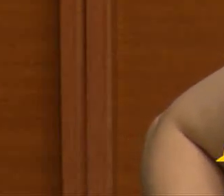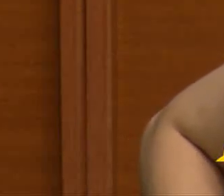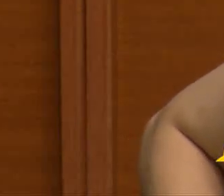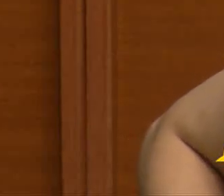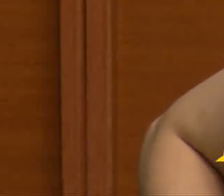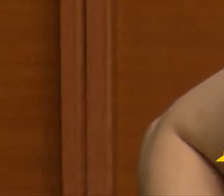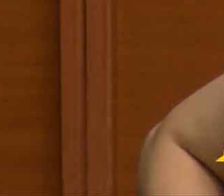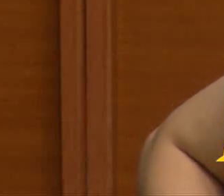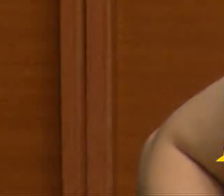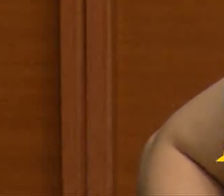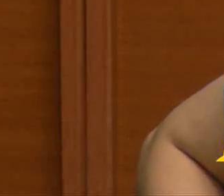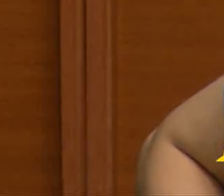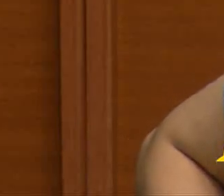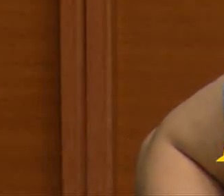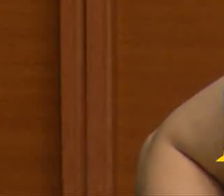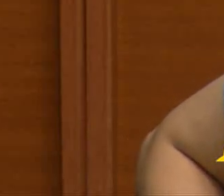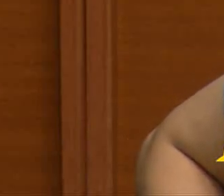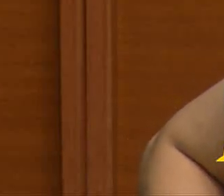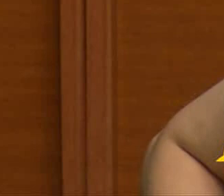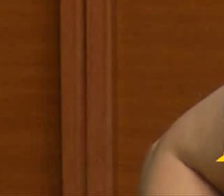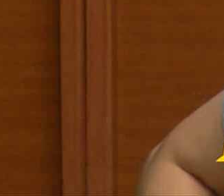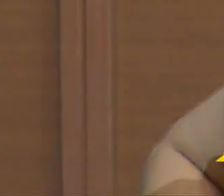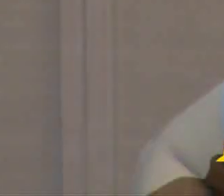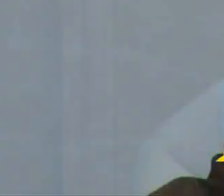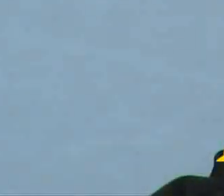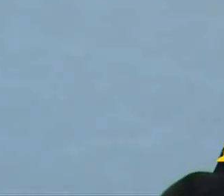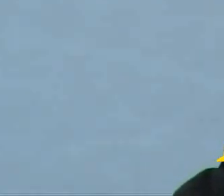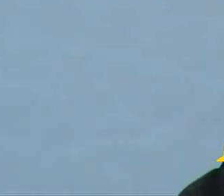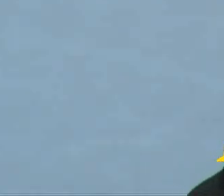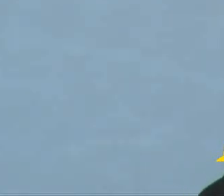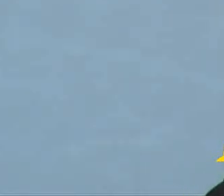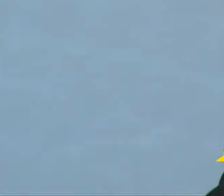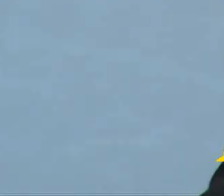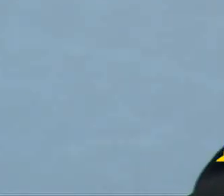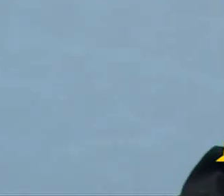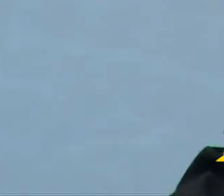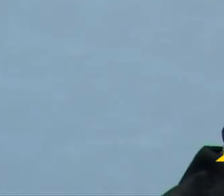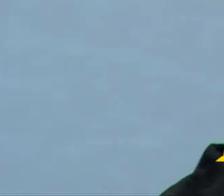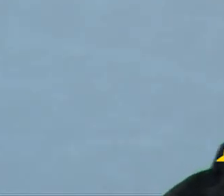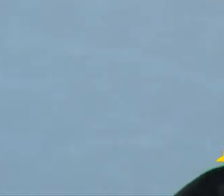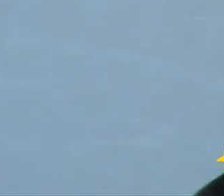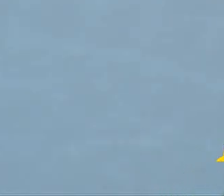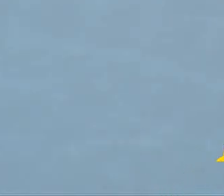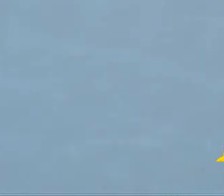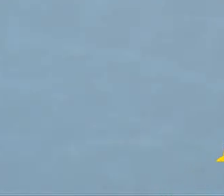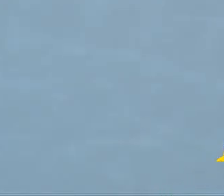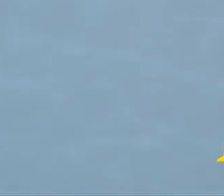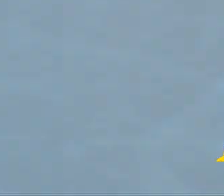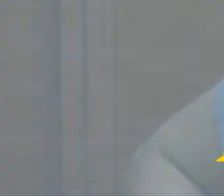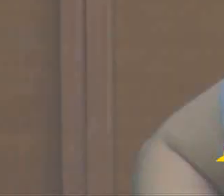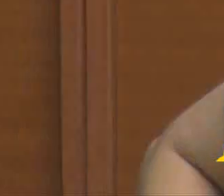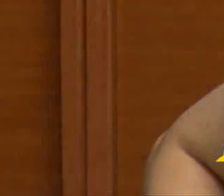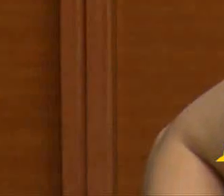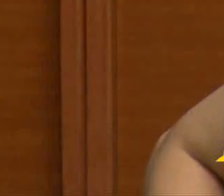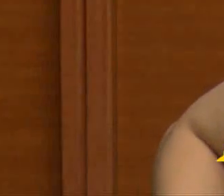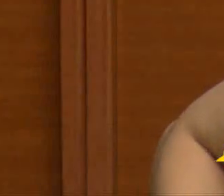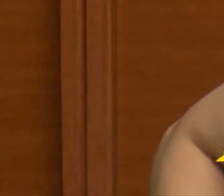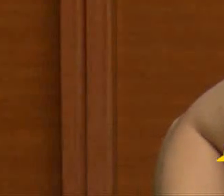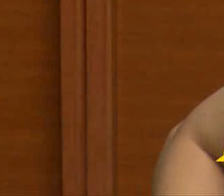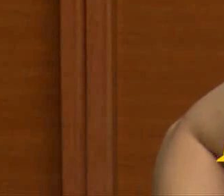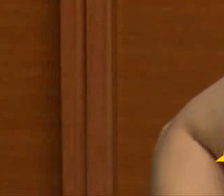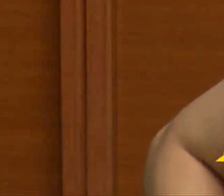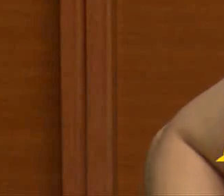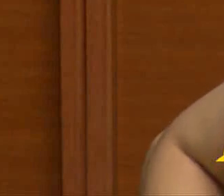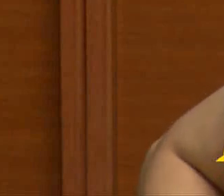um quadro Mona Lisa. Com você tudo fica tão leve que até te levo na garupa